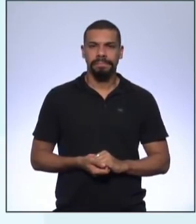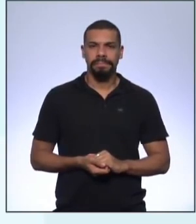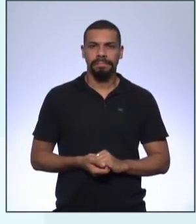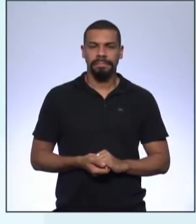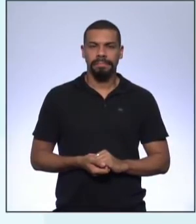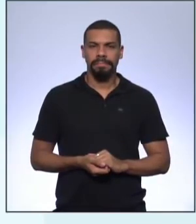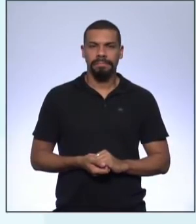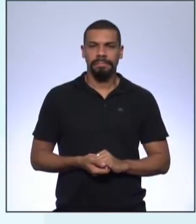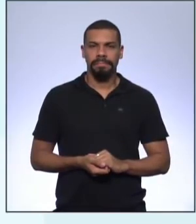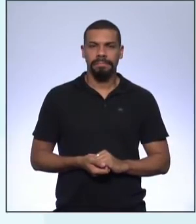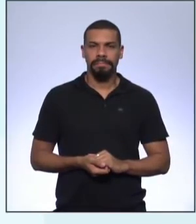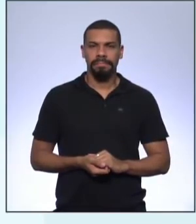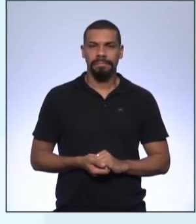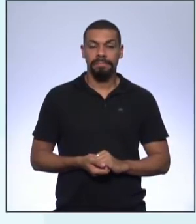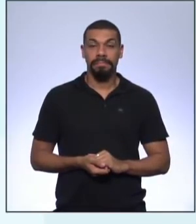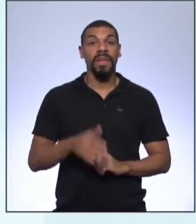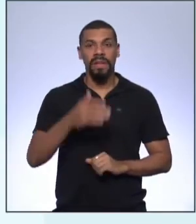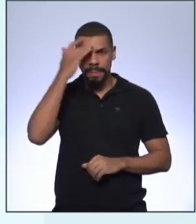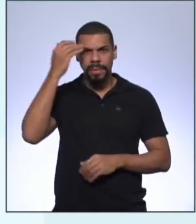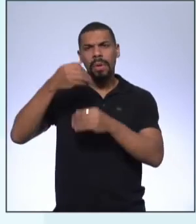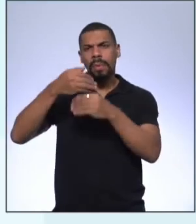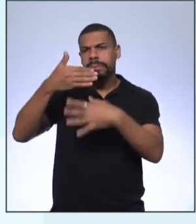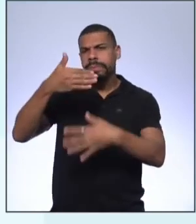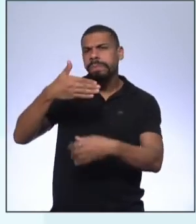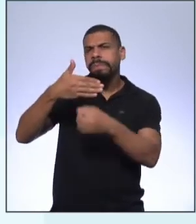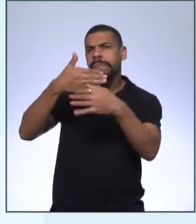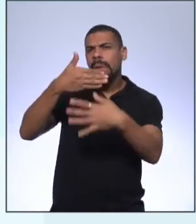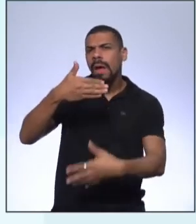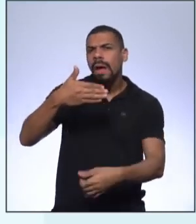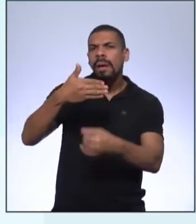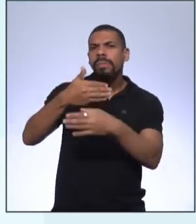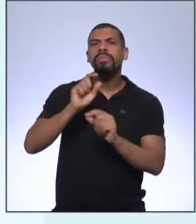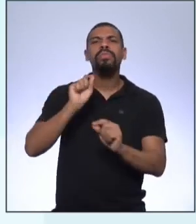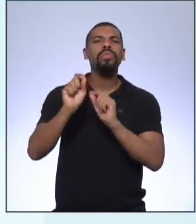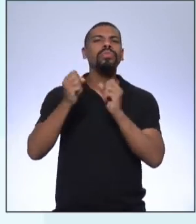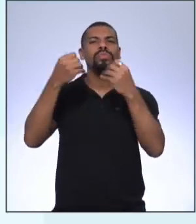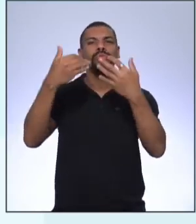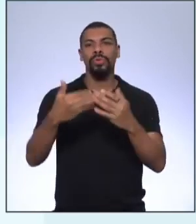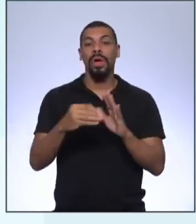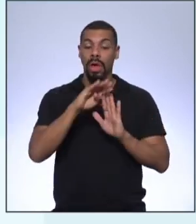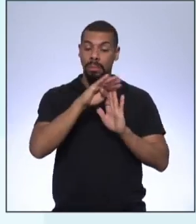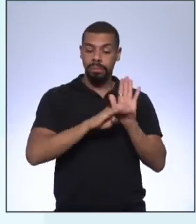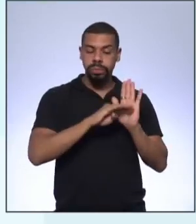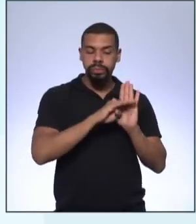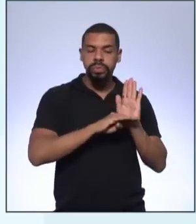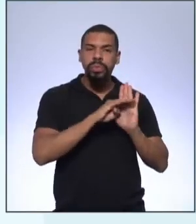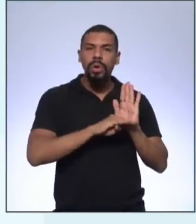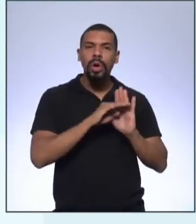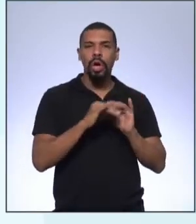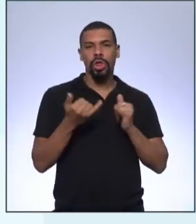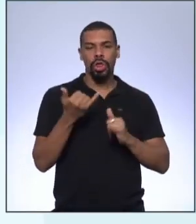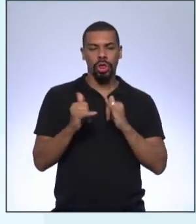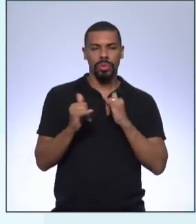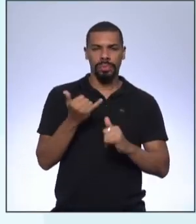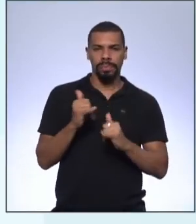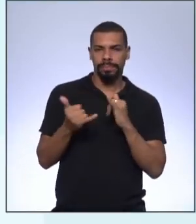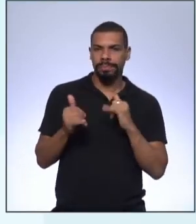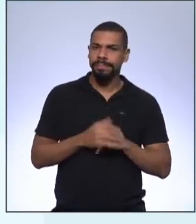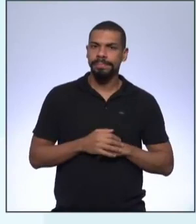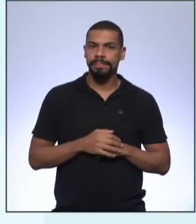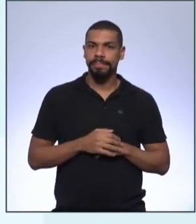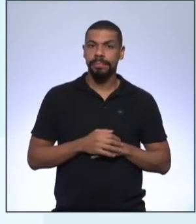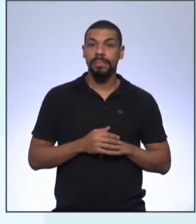Então, muito bem, ó, já tem gente escrevendo, ó. Save energy, economizar energia. Economizar dinheiro, save money.